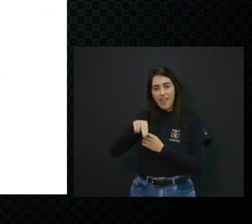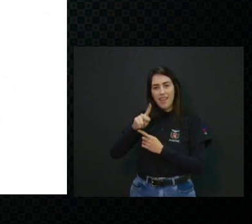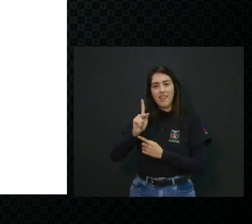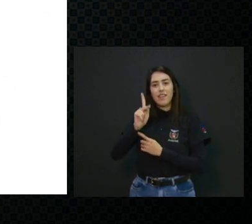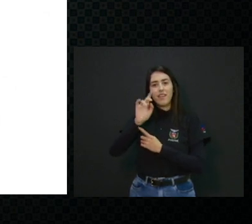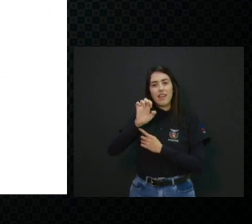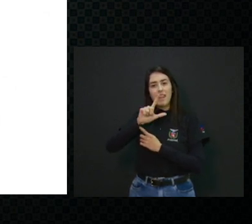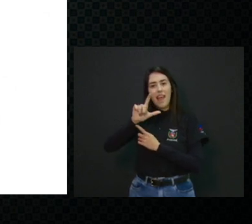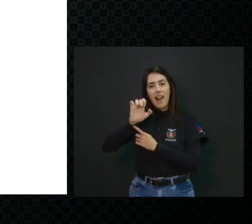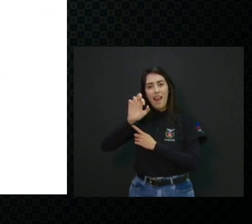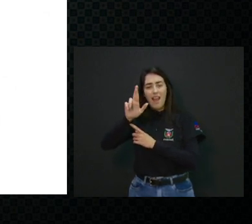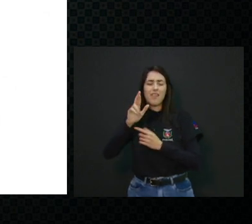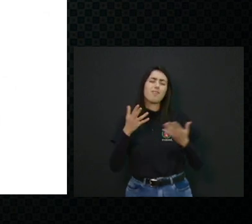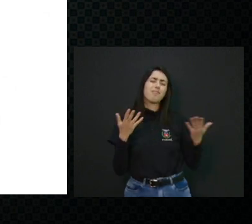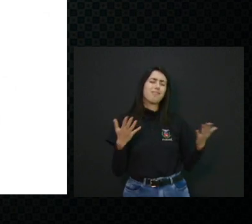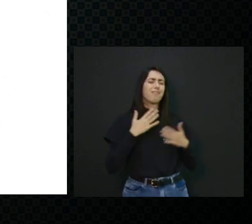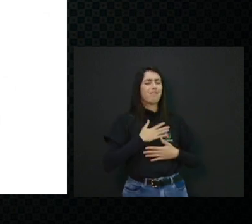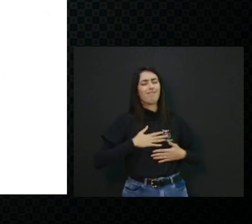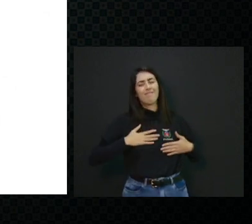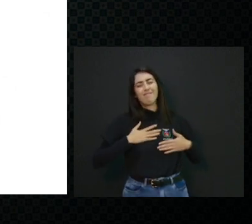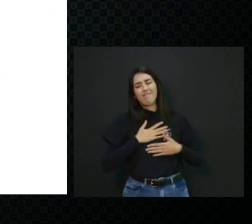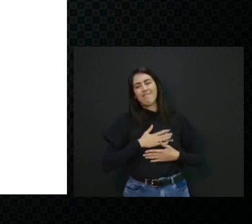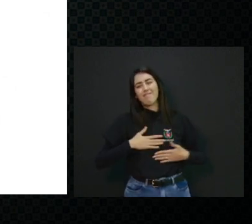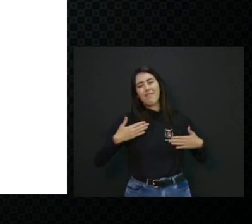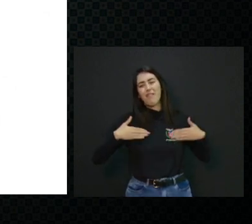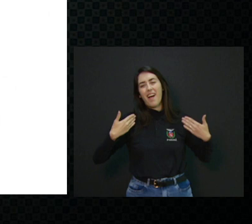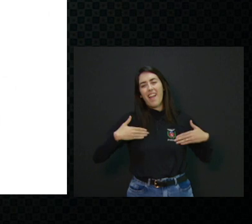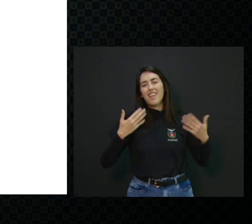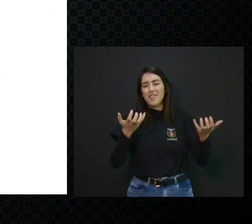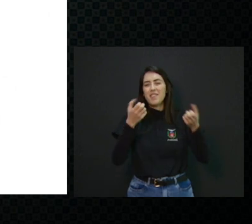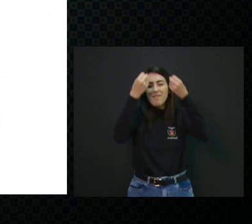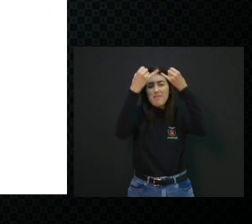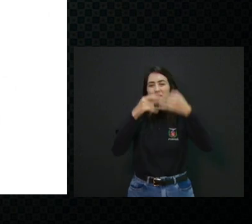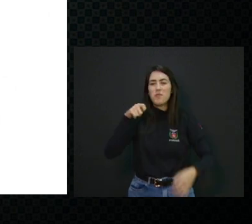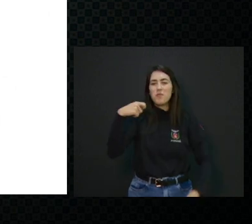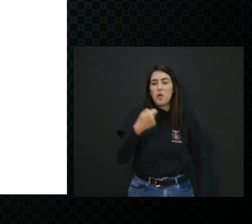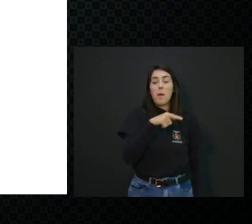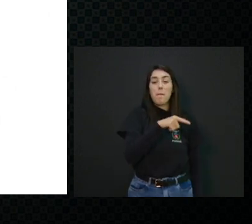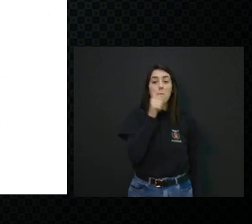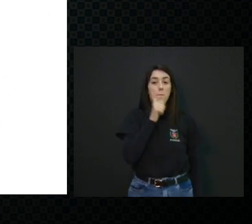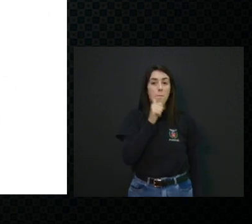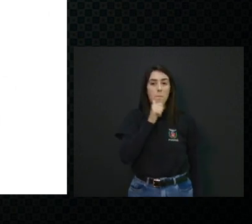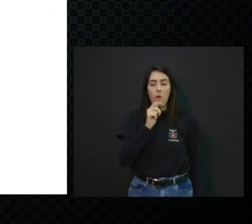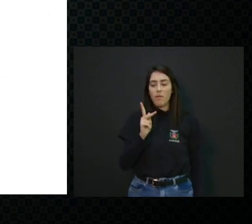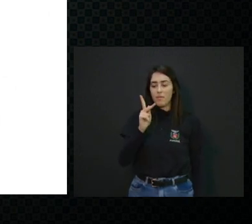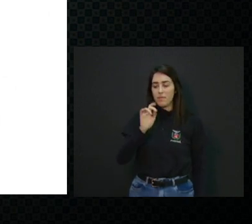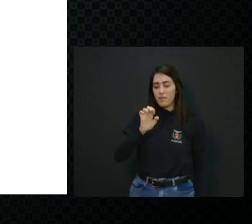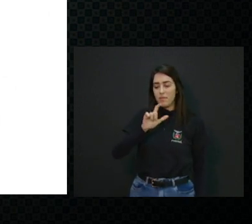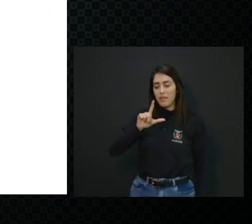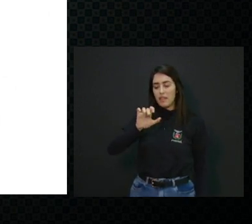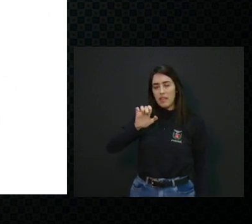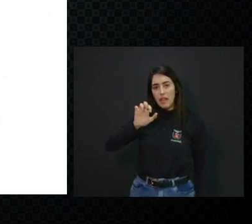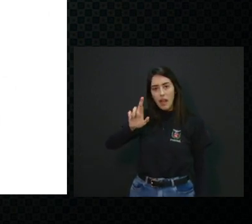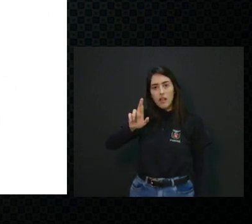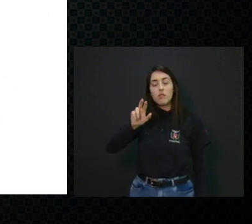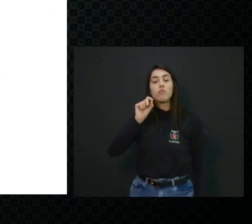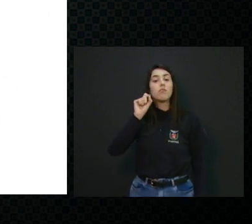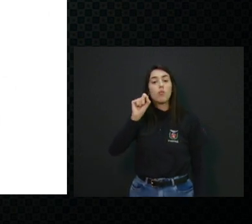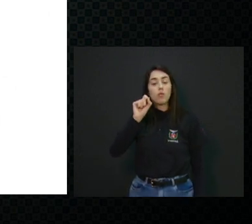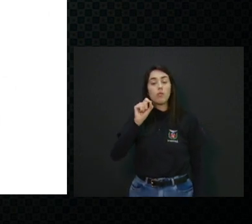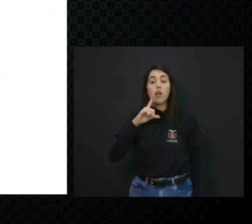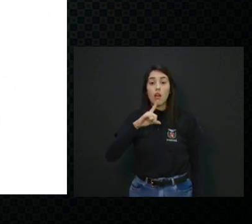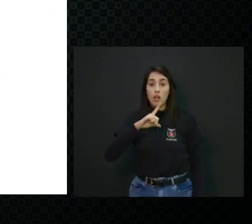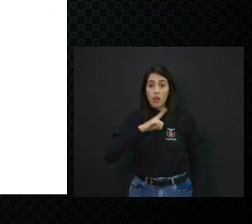Com o maior prazer, tenho muita alegria em falar sobre a Helen Keller, porque hoje nós só temos, né, o atendimento às pessoas